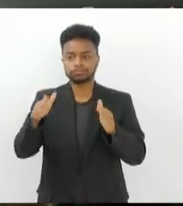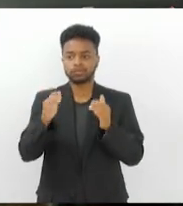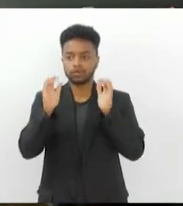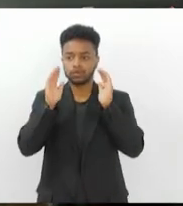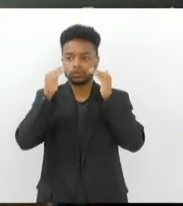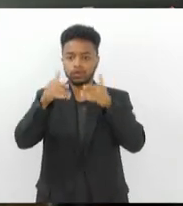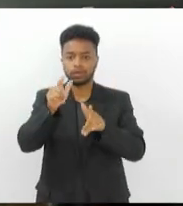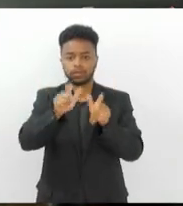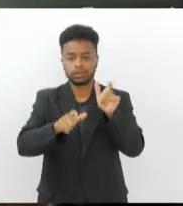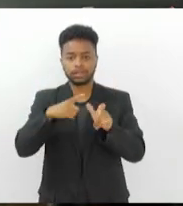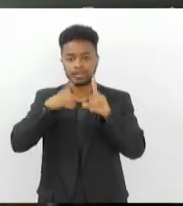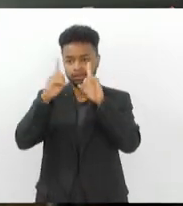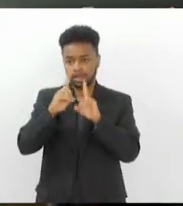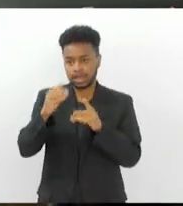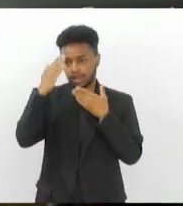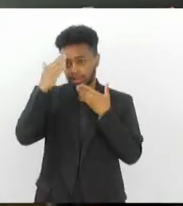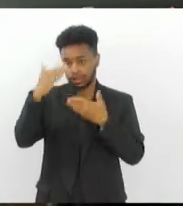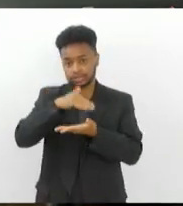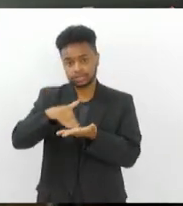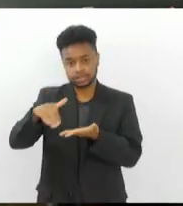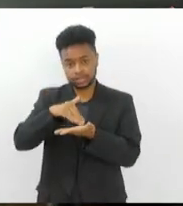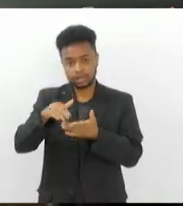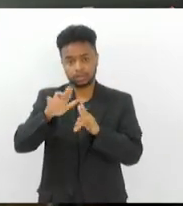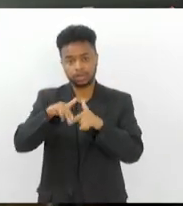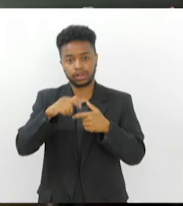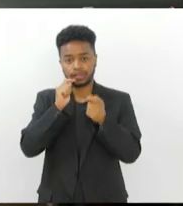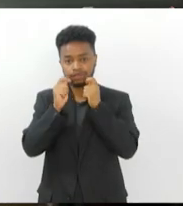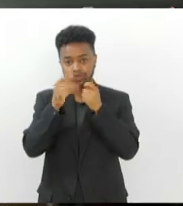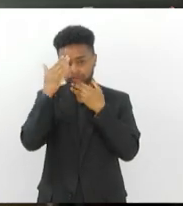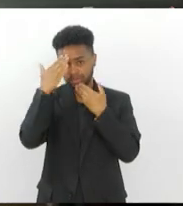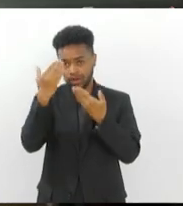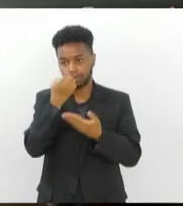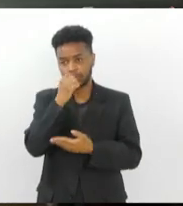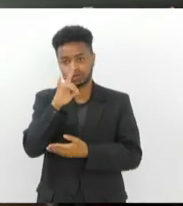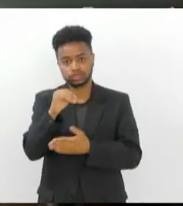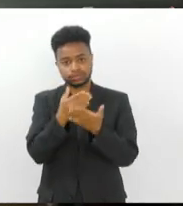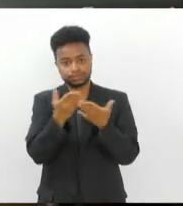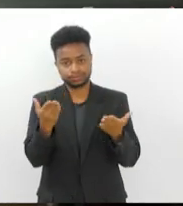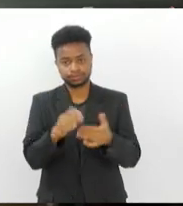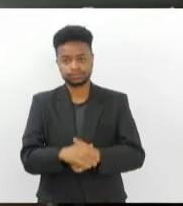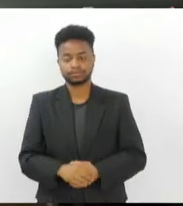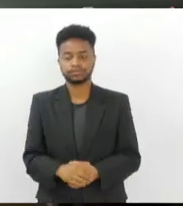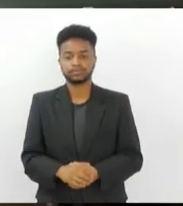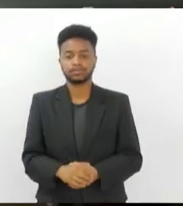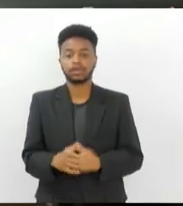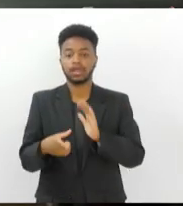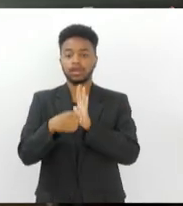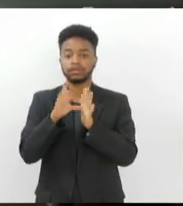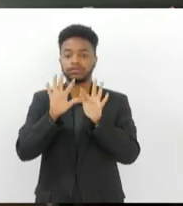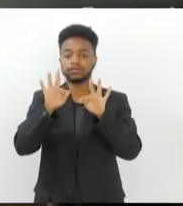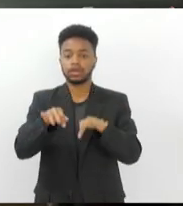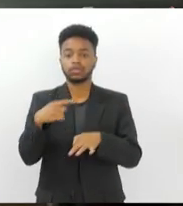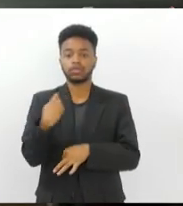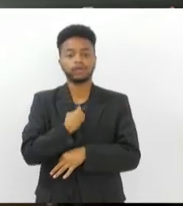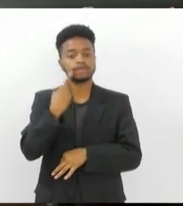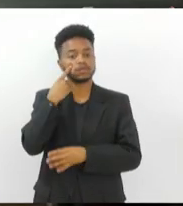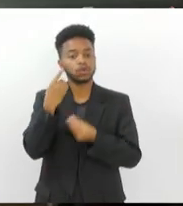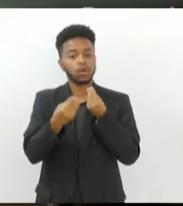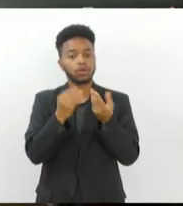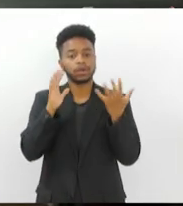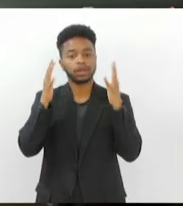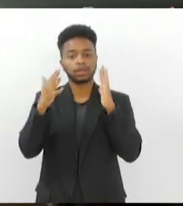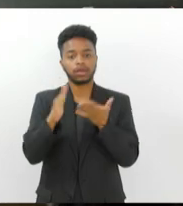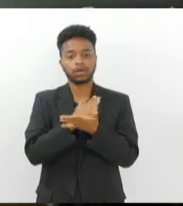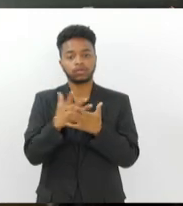deficiência agradece ao secretário aí pela entrevista obrigado bom dia para você antes de encerrar vamos dar uma olhada no tempo em